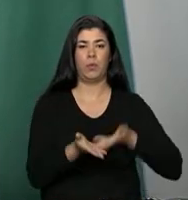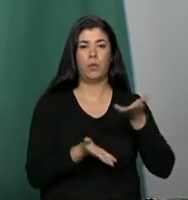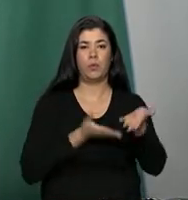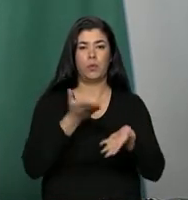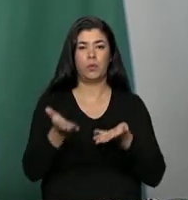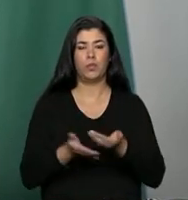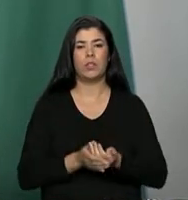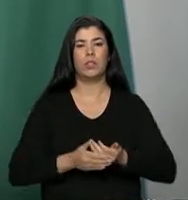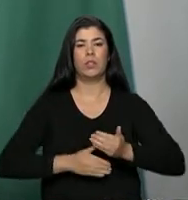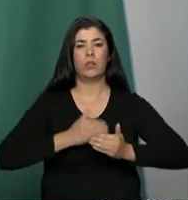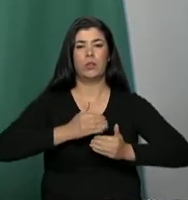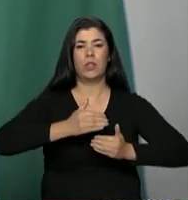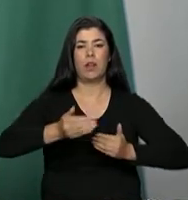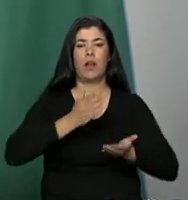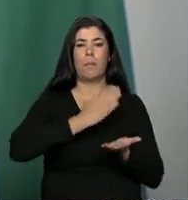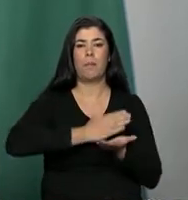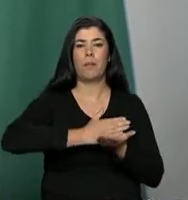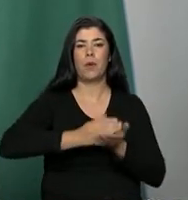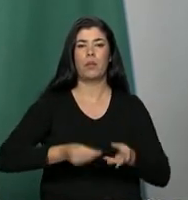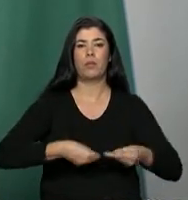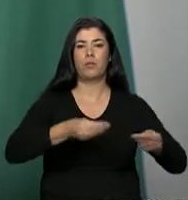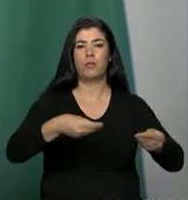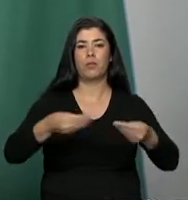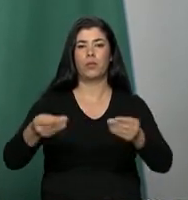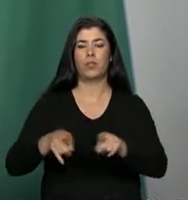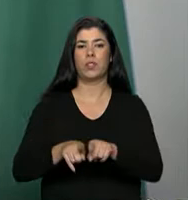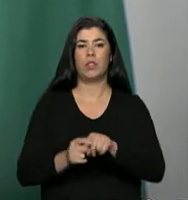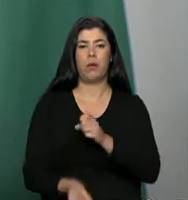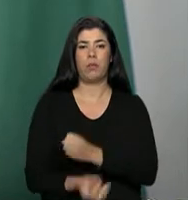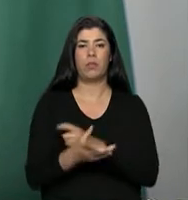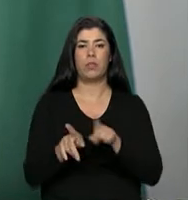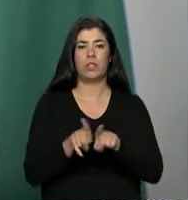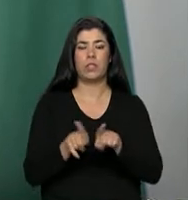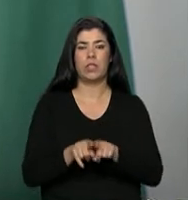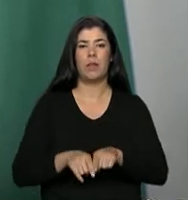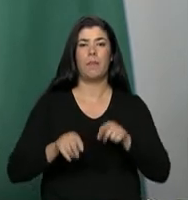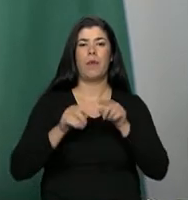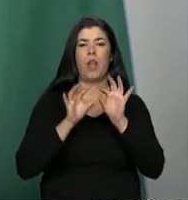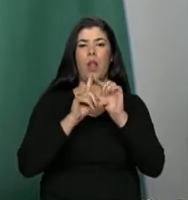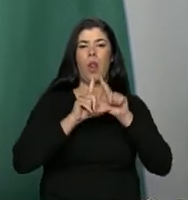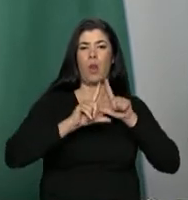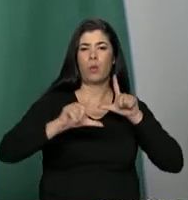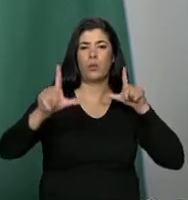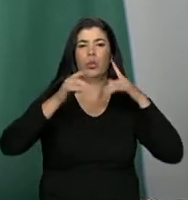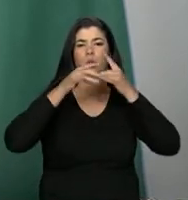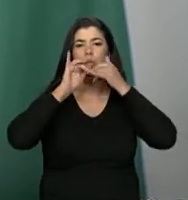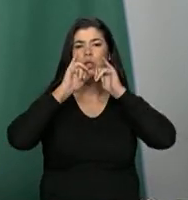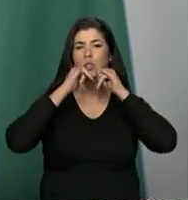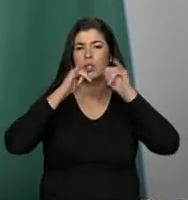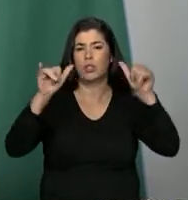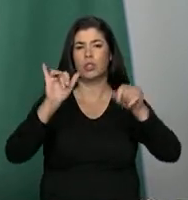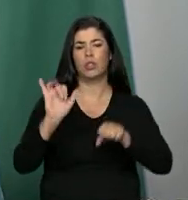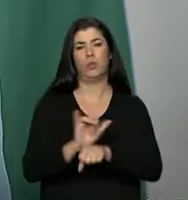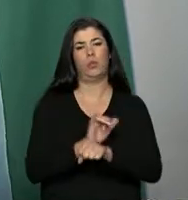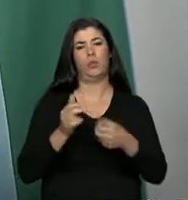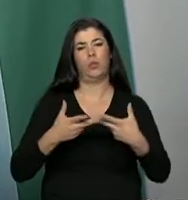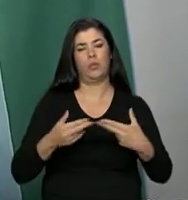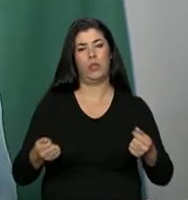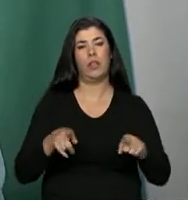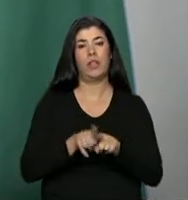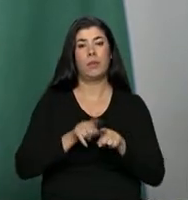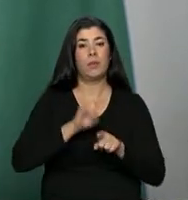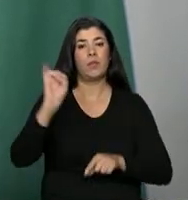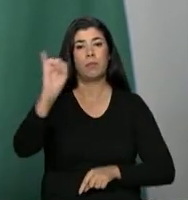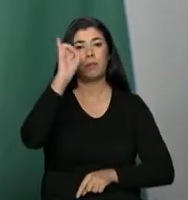através de processos de concessão em infraestrutura, logística, em energia. E, sobretudo, nós